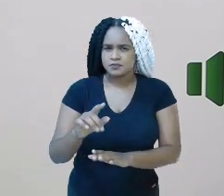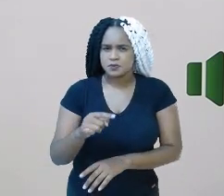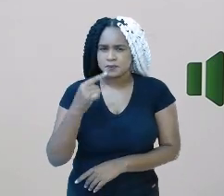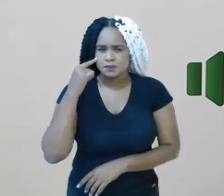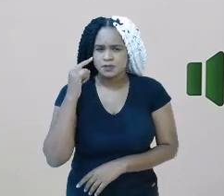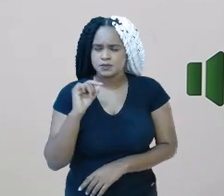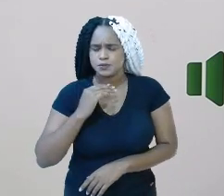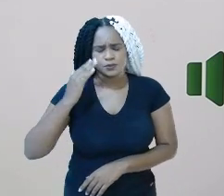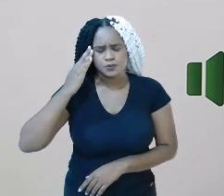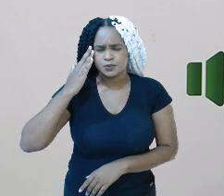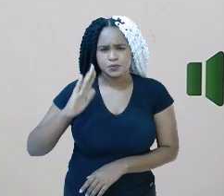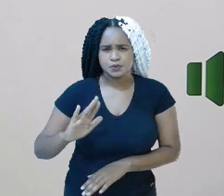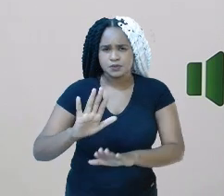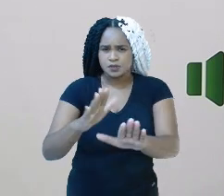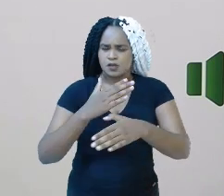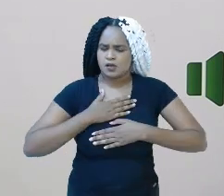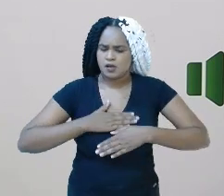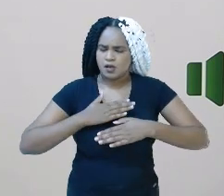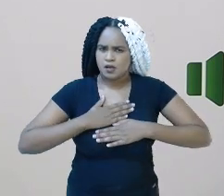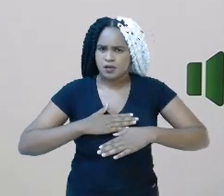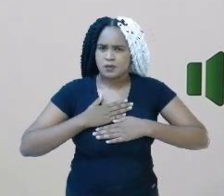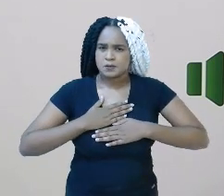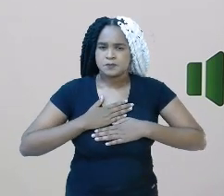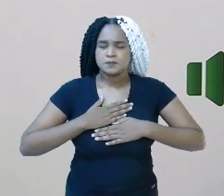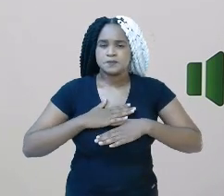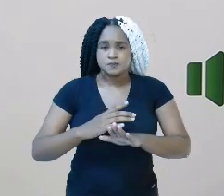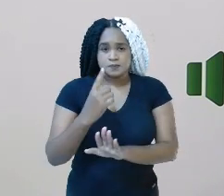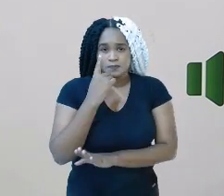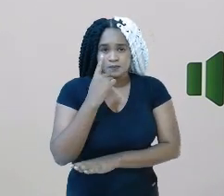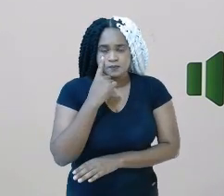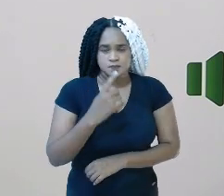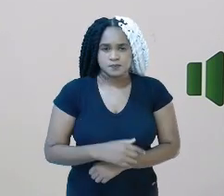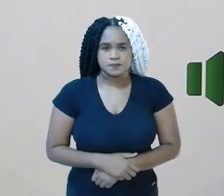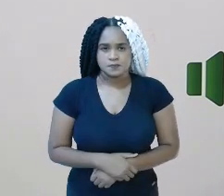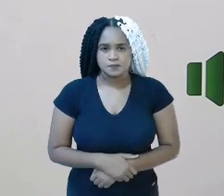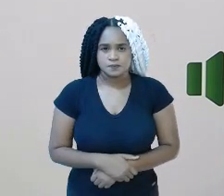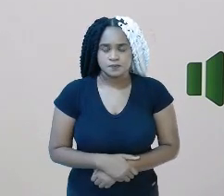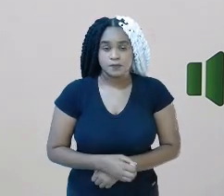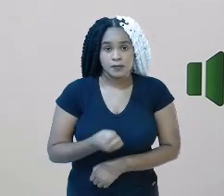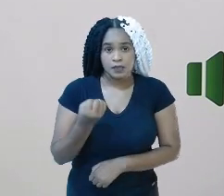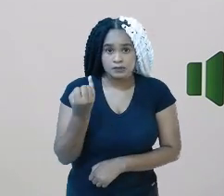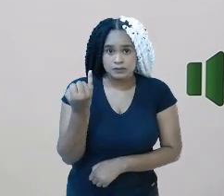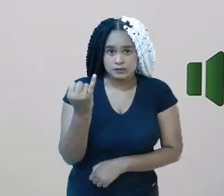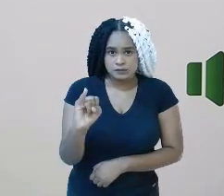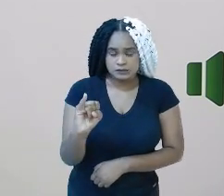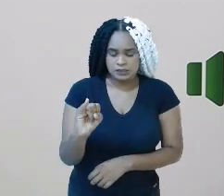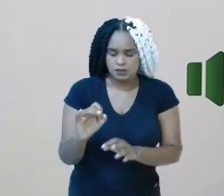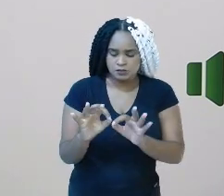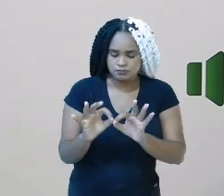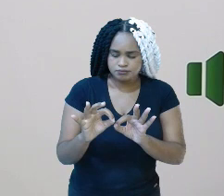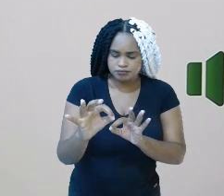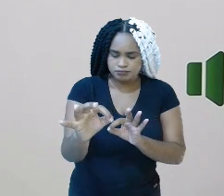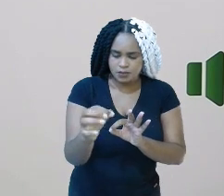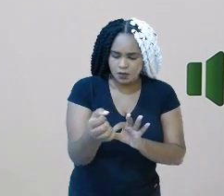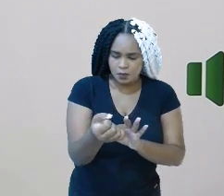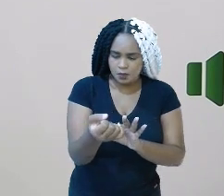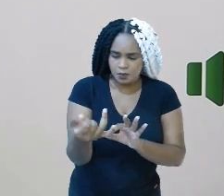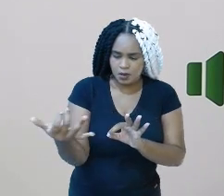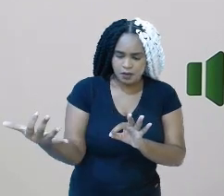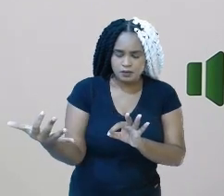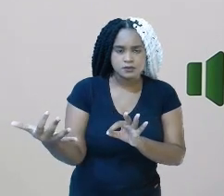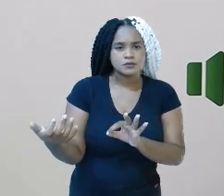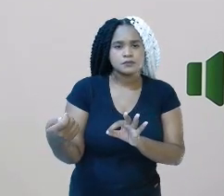tenha calma. O que eu estou querendo dizer é que se eu vou fazer a medição de alguma coisa,